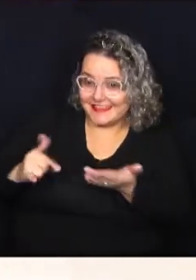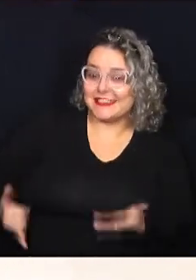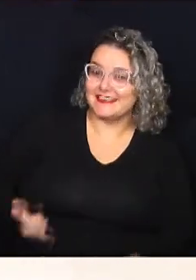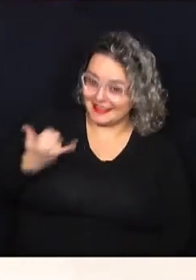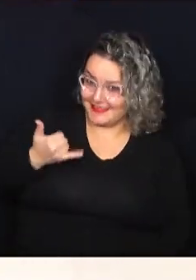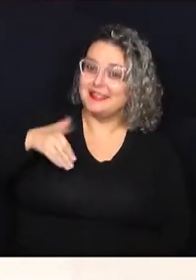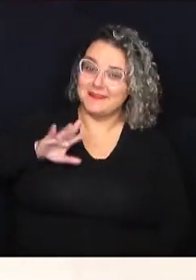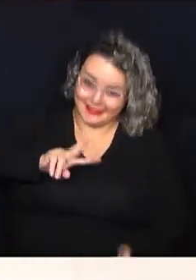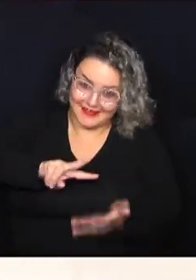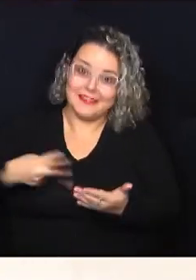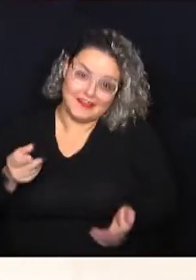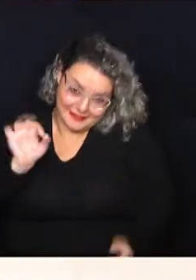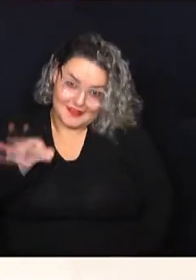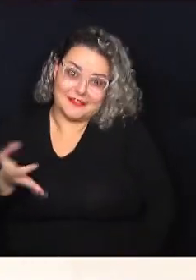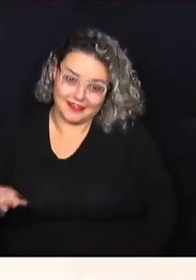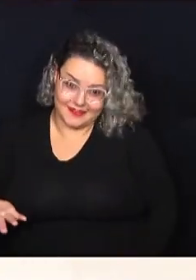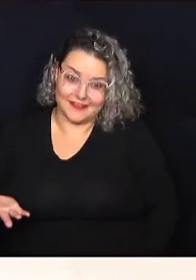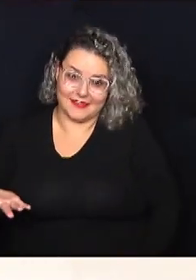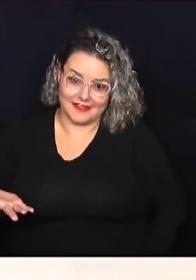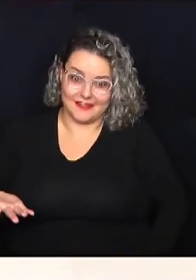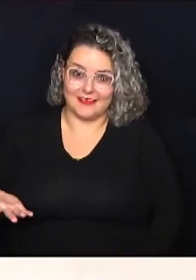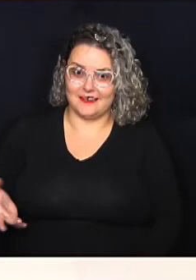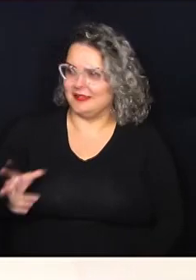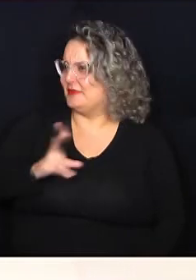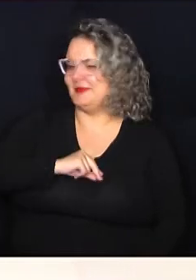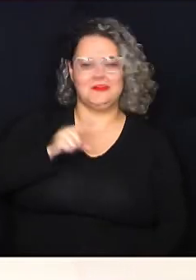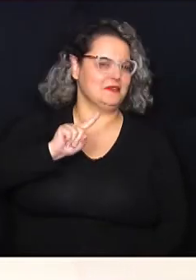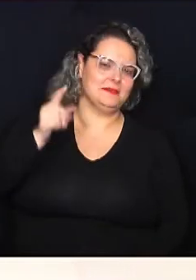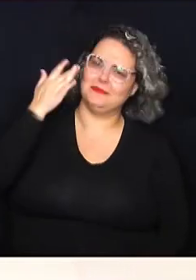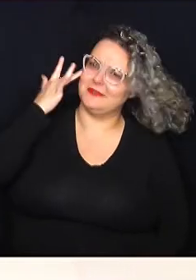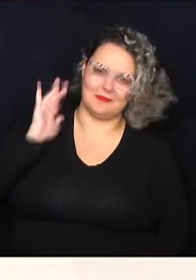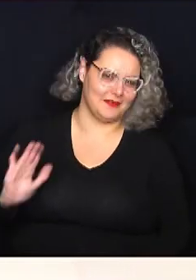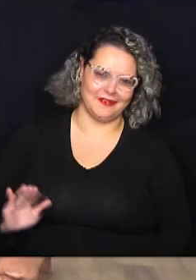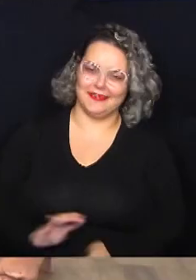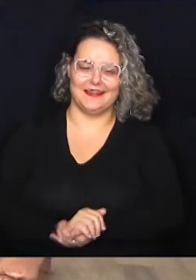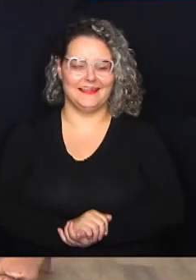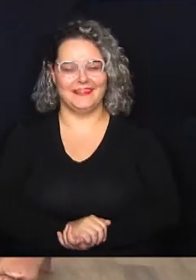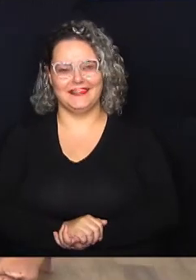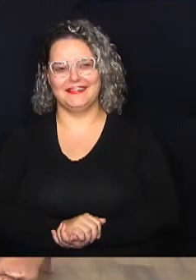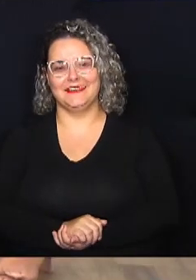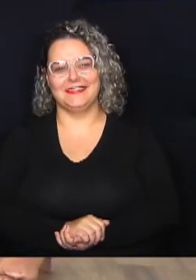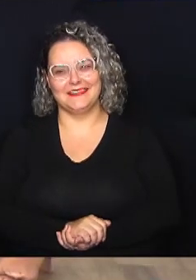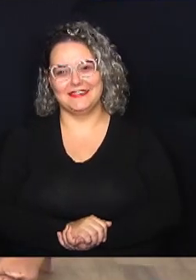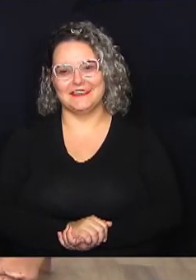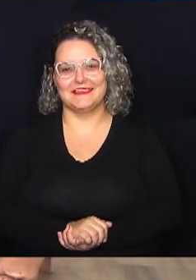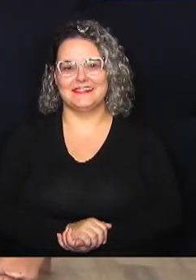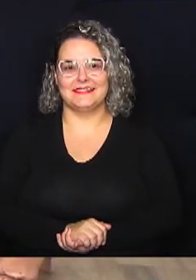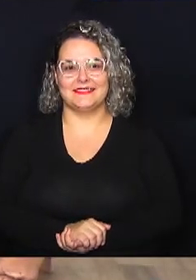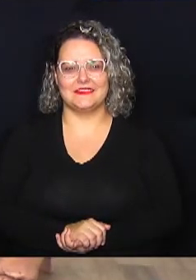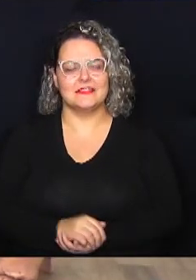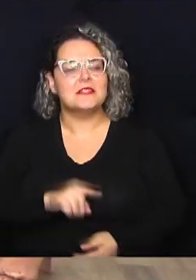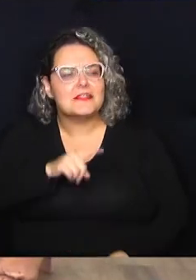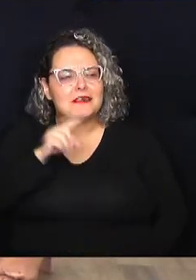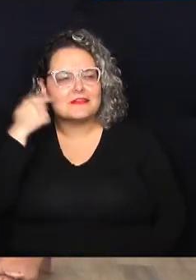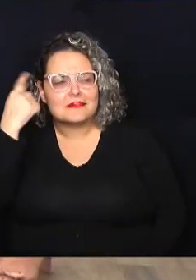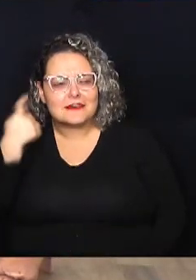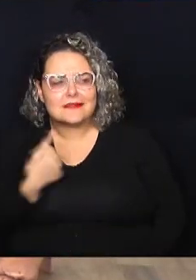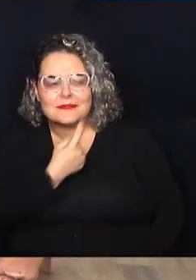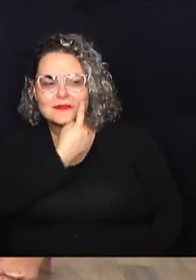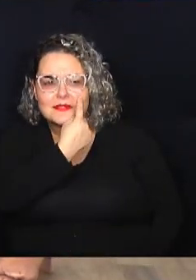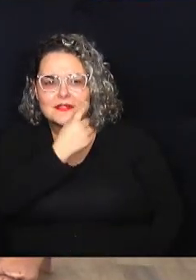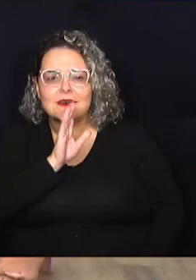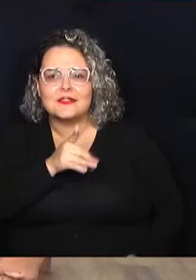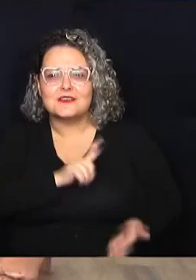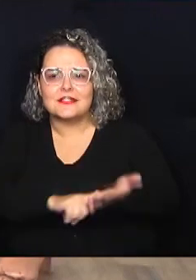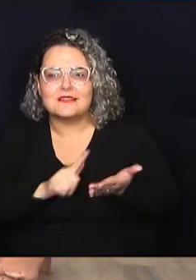mais vezes então né nossa eu não sabia e você me abriu já